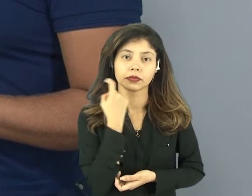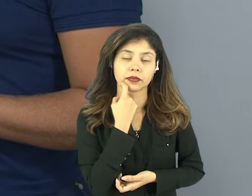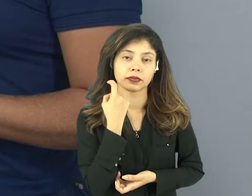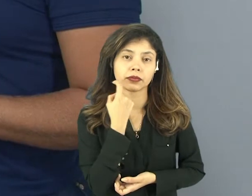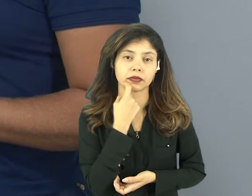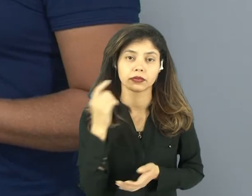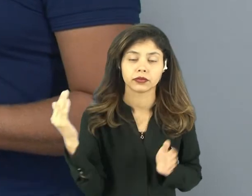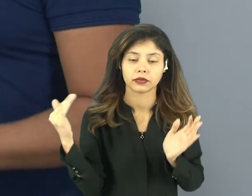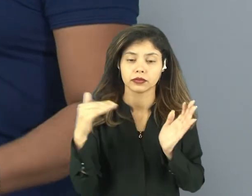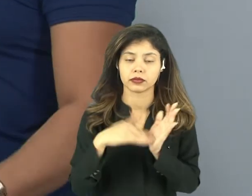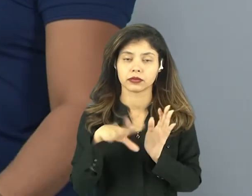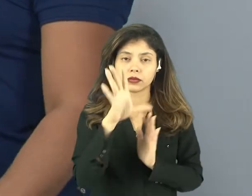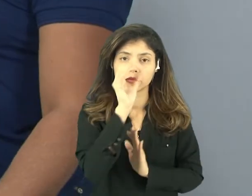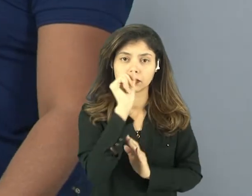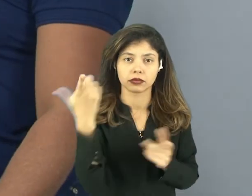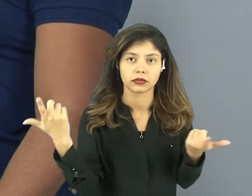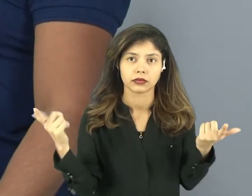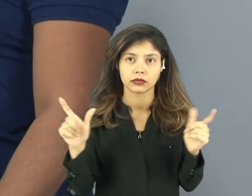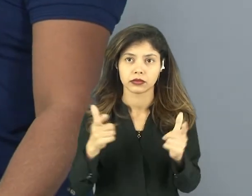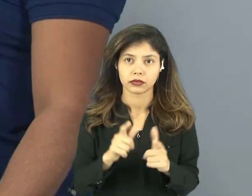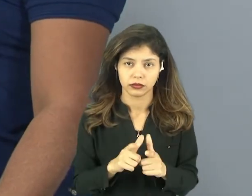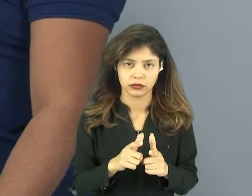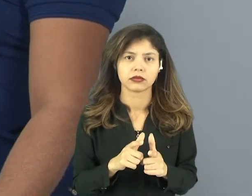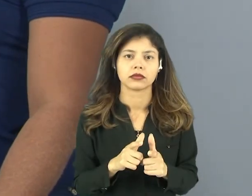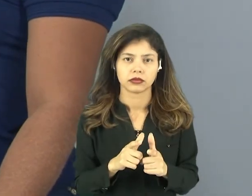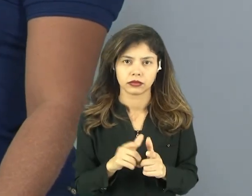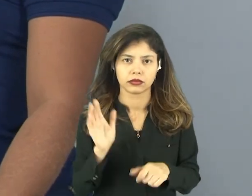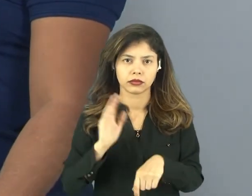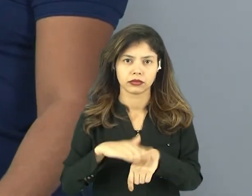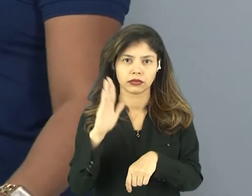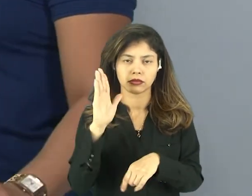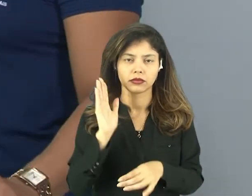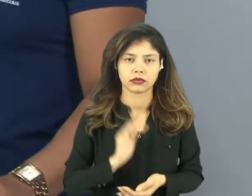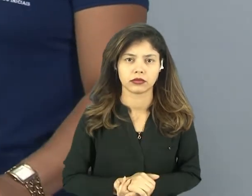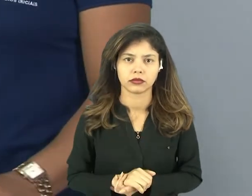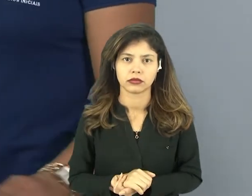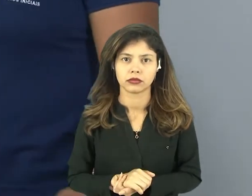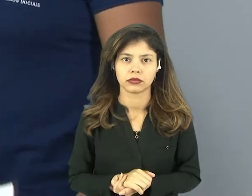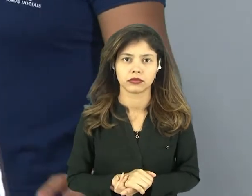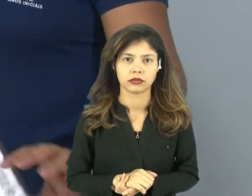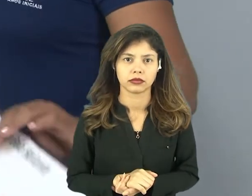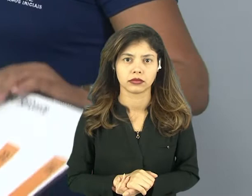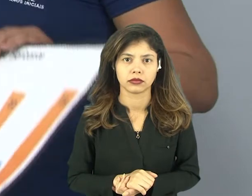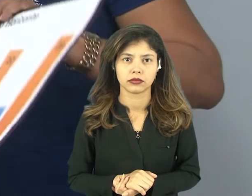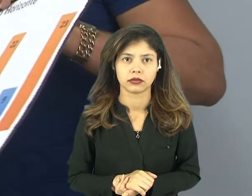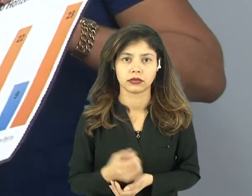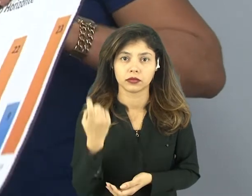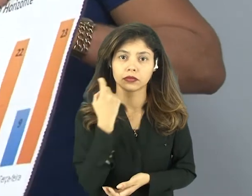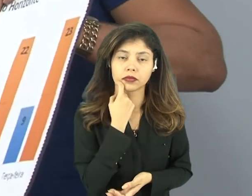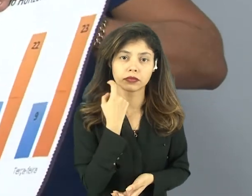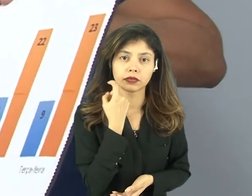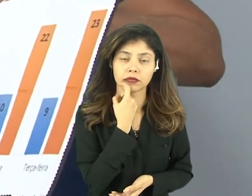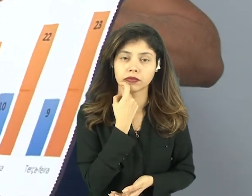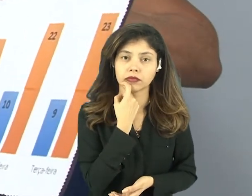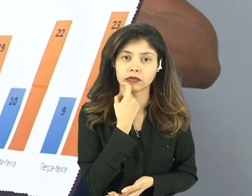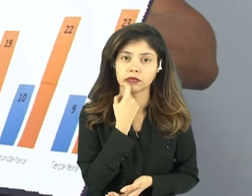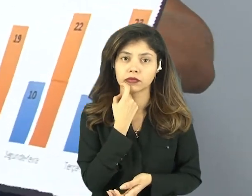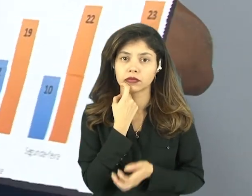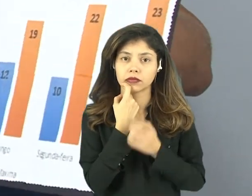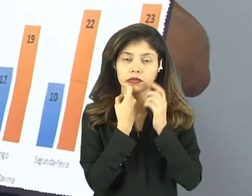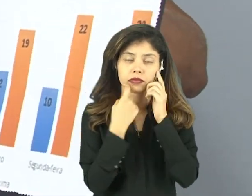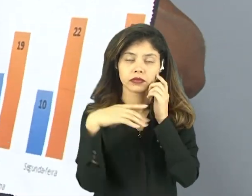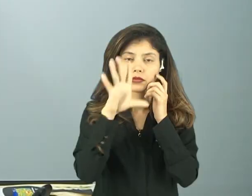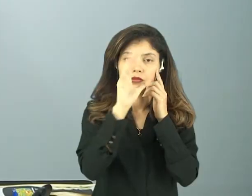para sábado, houve uma diminuição da temperatura máxima? Houve. Sexta-feira. Sexta